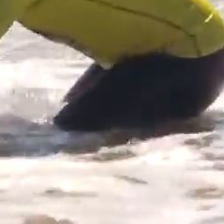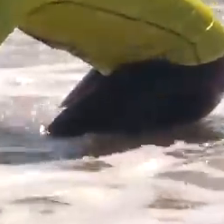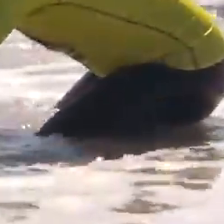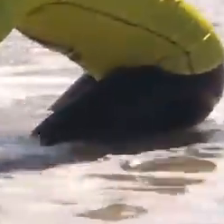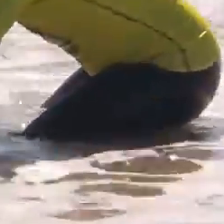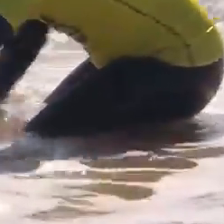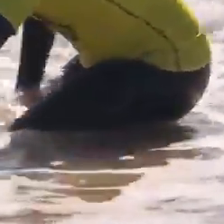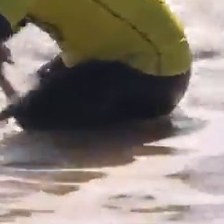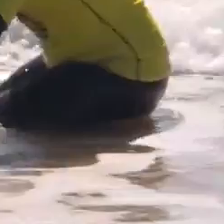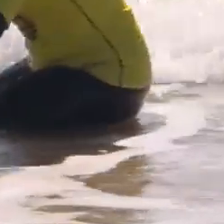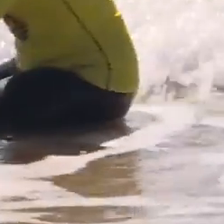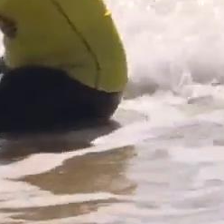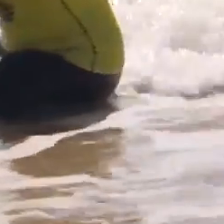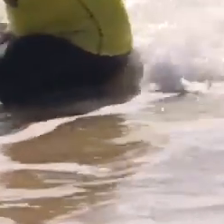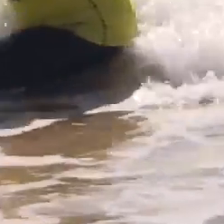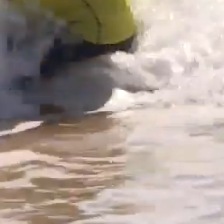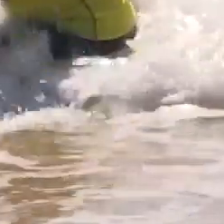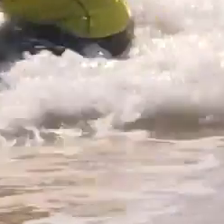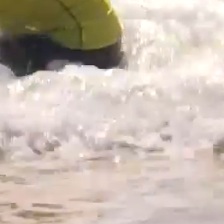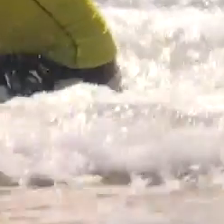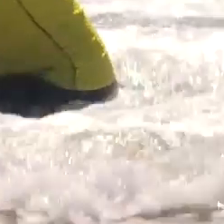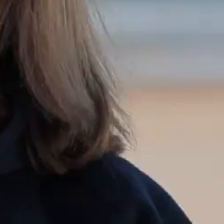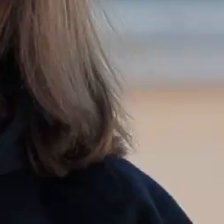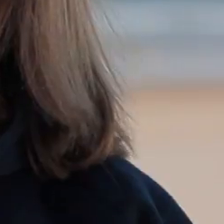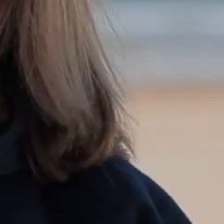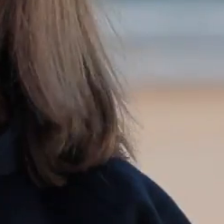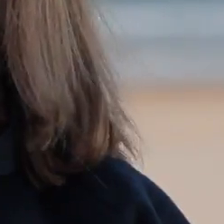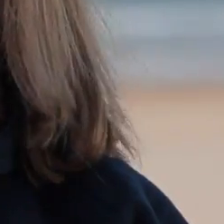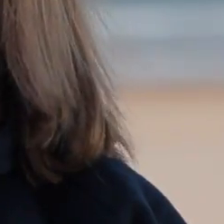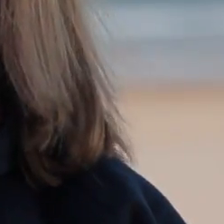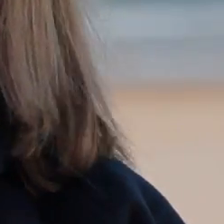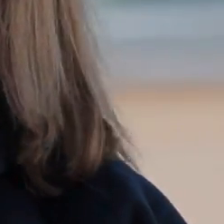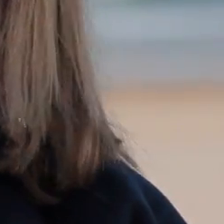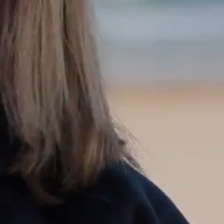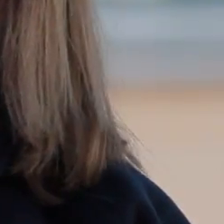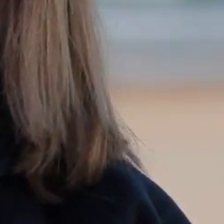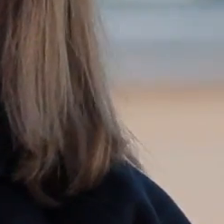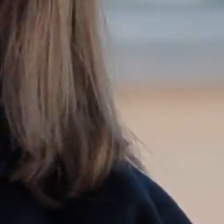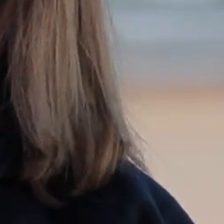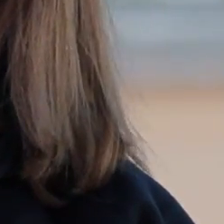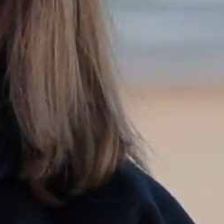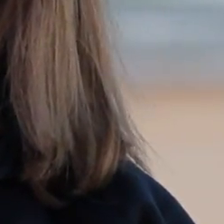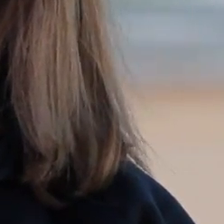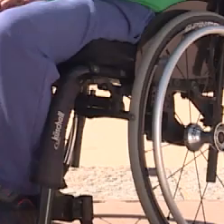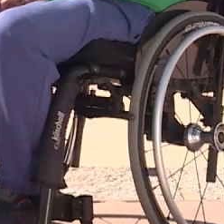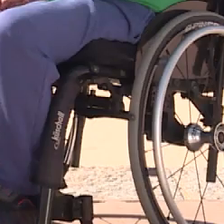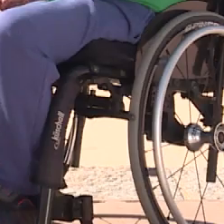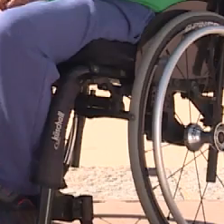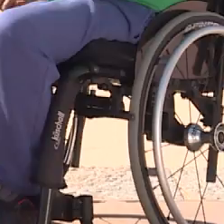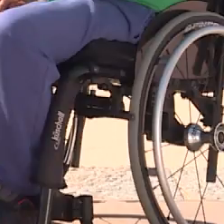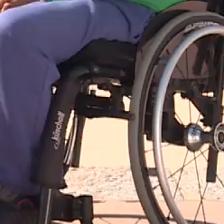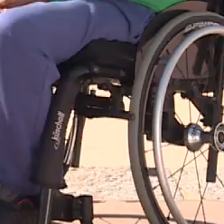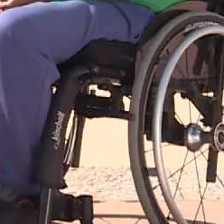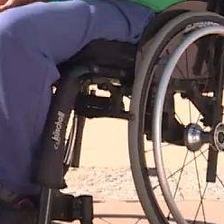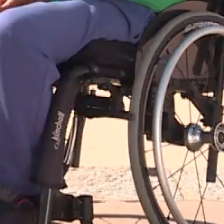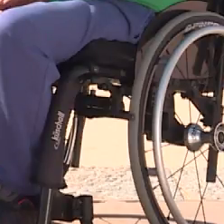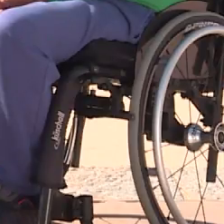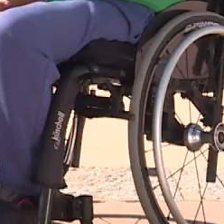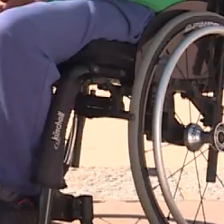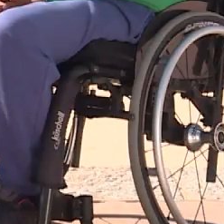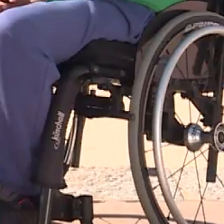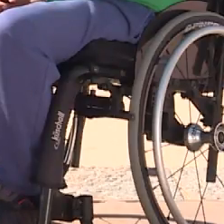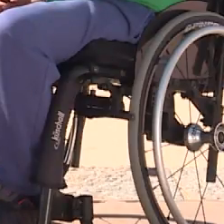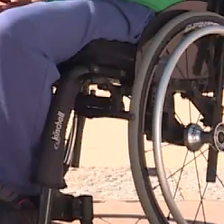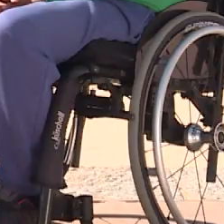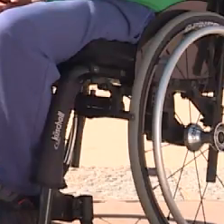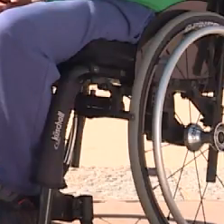pessoas que sozinhas não poderão fazer. Então eu resolvi dedicar algum do meu tempo livre a esse projeto. Então, para você ajudar essas pessoas é